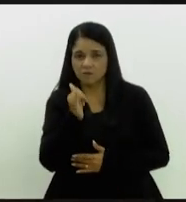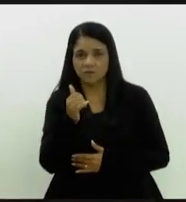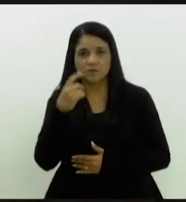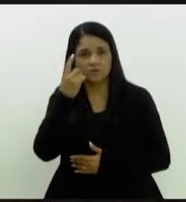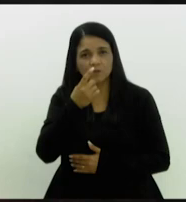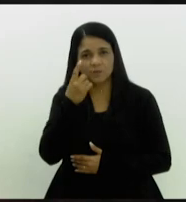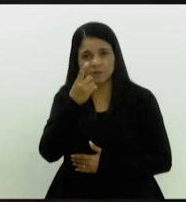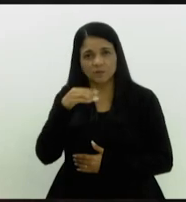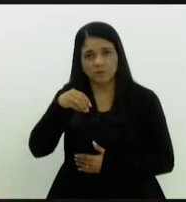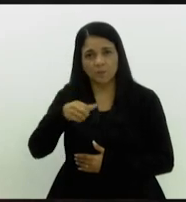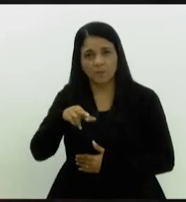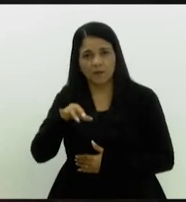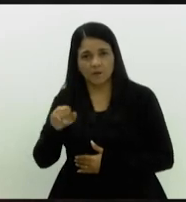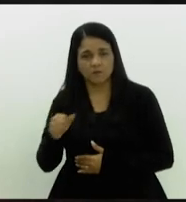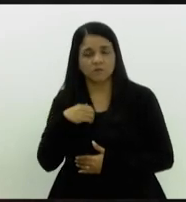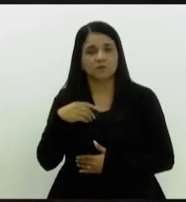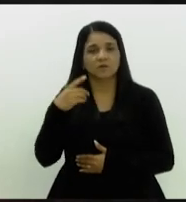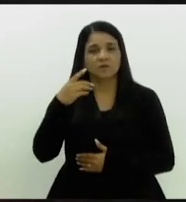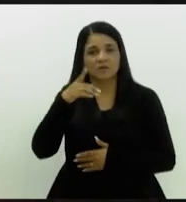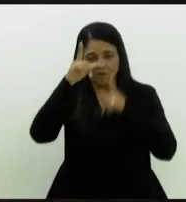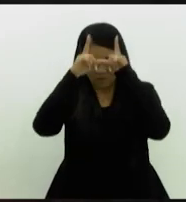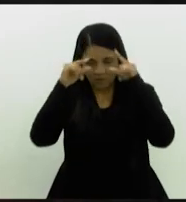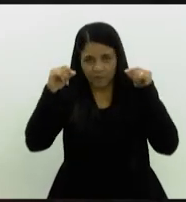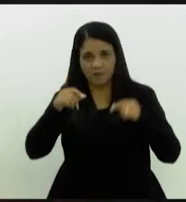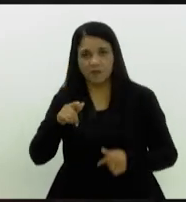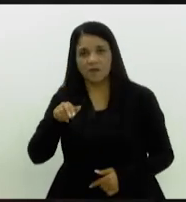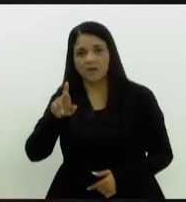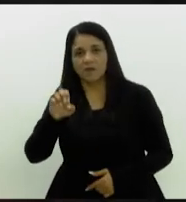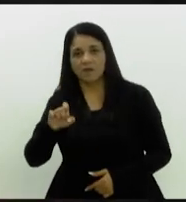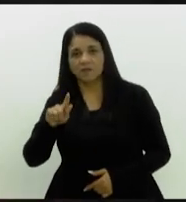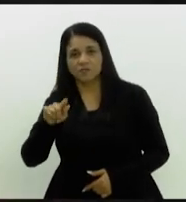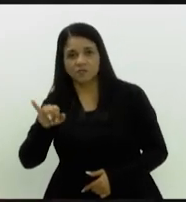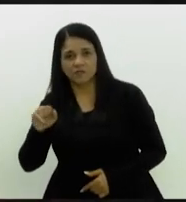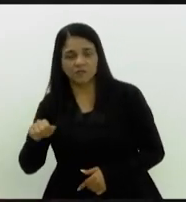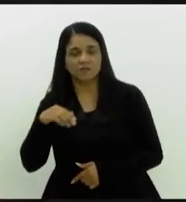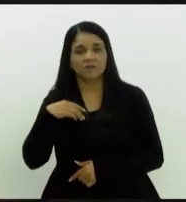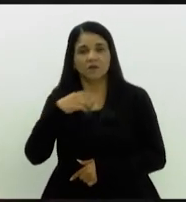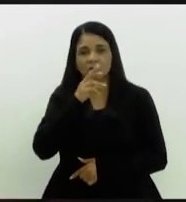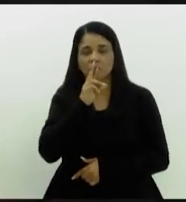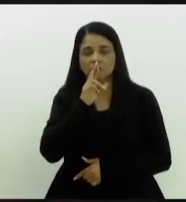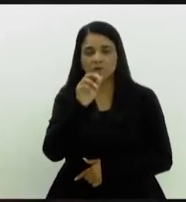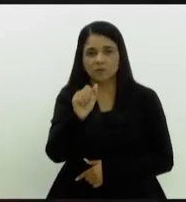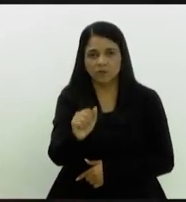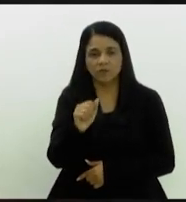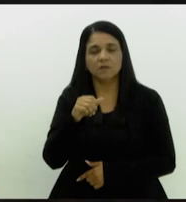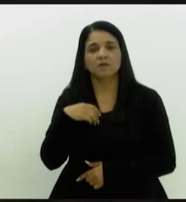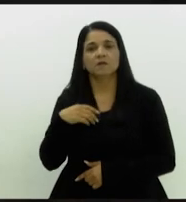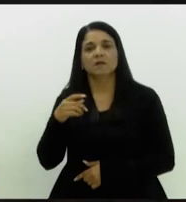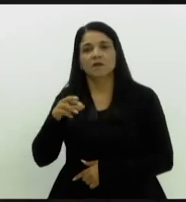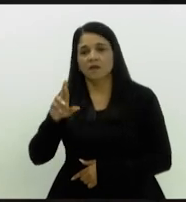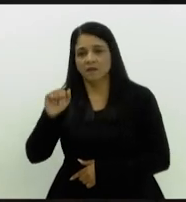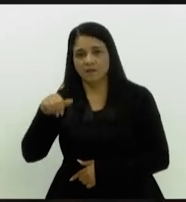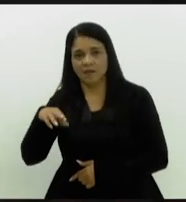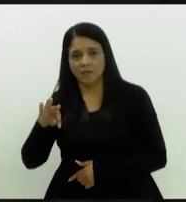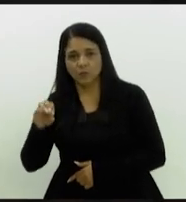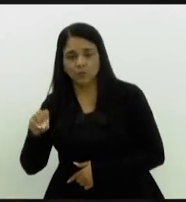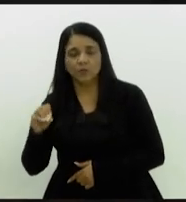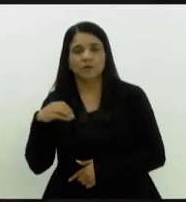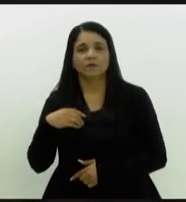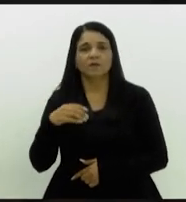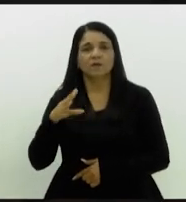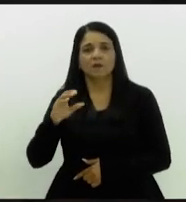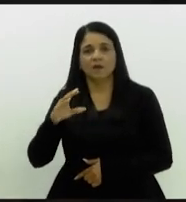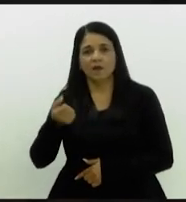deputados Márcio Pacheco, enfermeira Regiane, Luiz Paulo, Rodrigo Amorim, Renato Machado e Carlos Macedo. Em discussão,